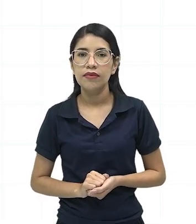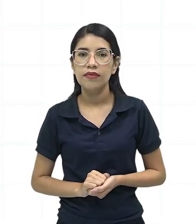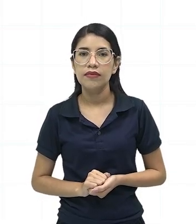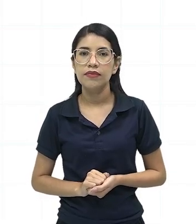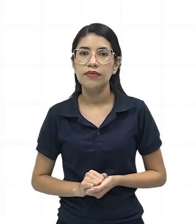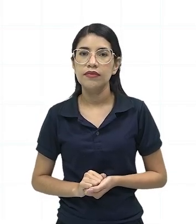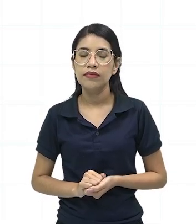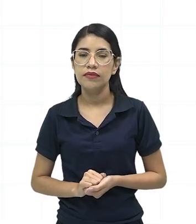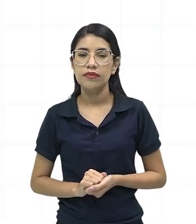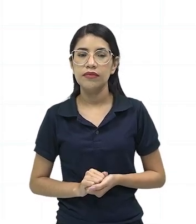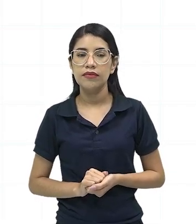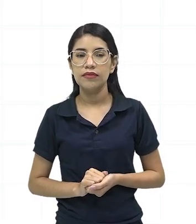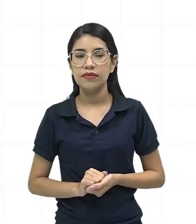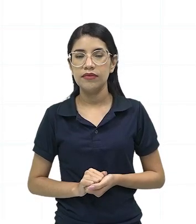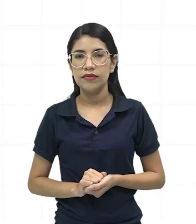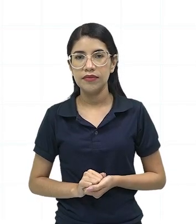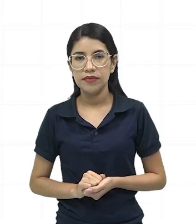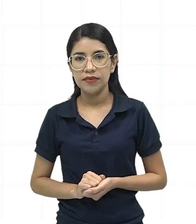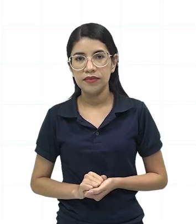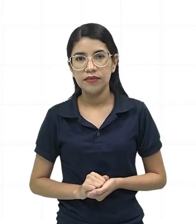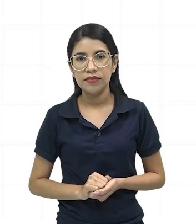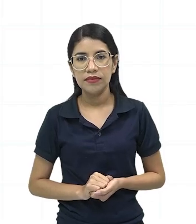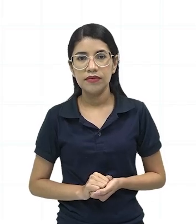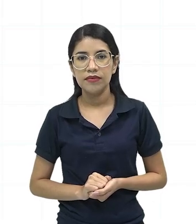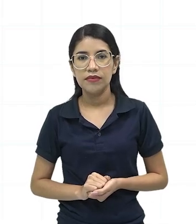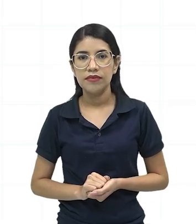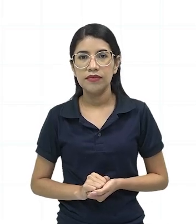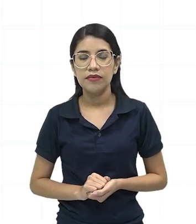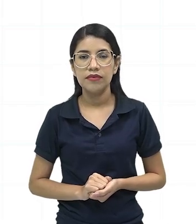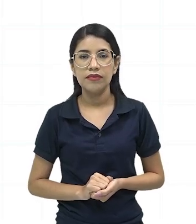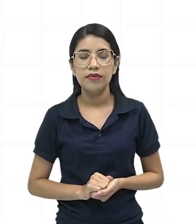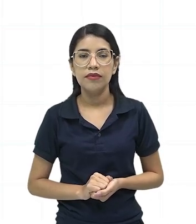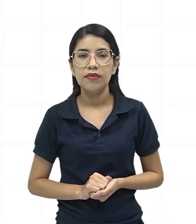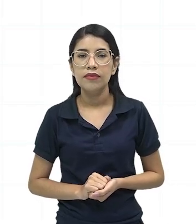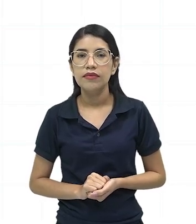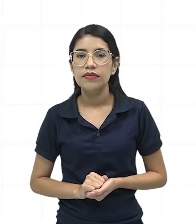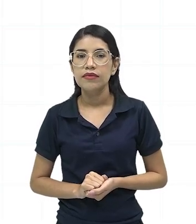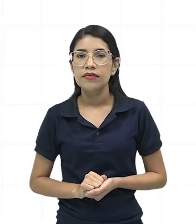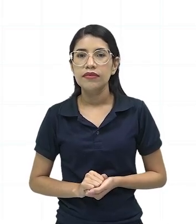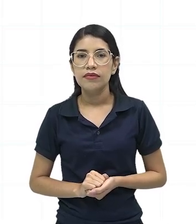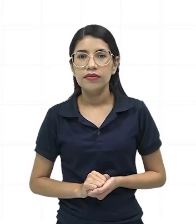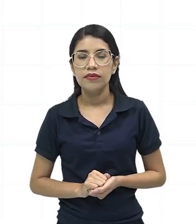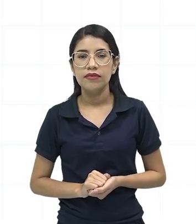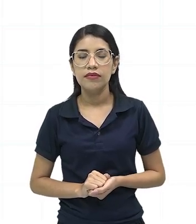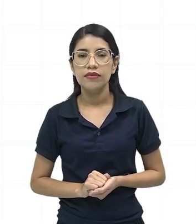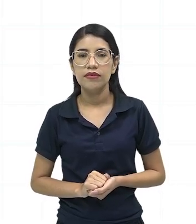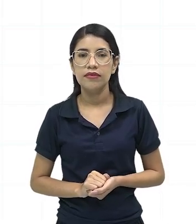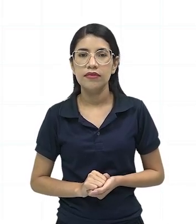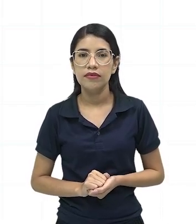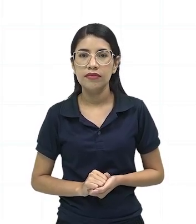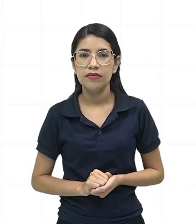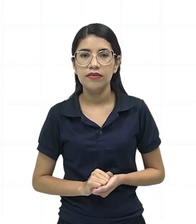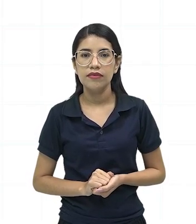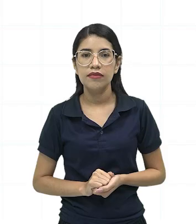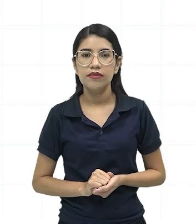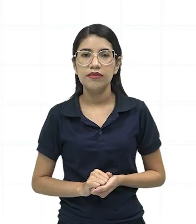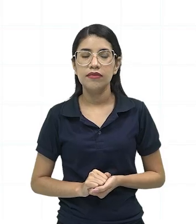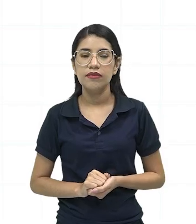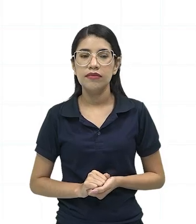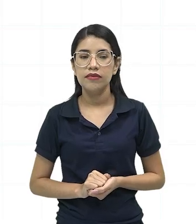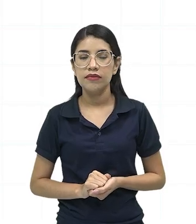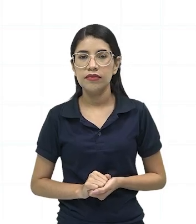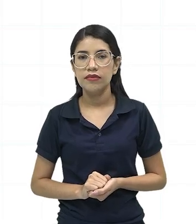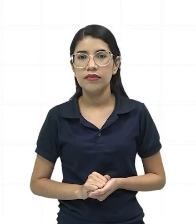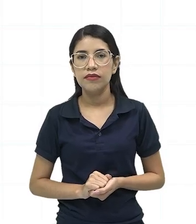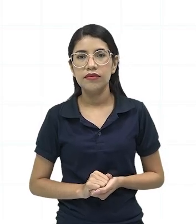mesmo que. Na temporal, quando, enquanto, logo que, assim que. Consecutiva, que, tanto que, de forma que. Final,